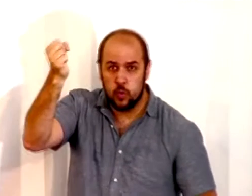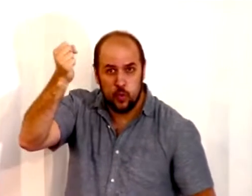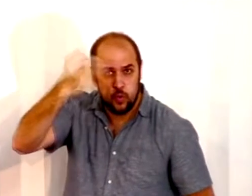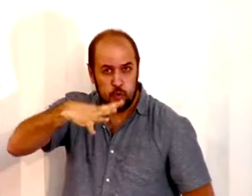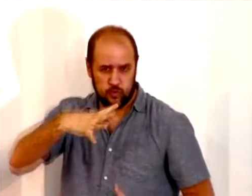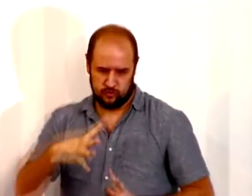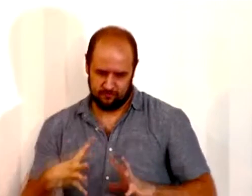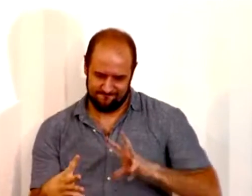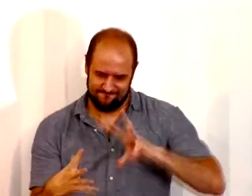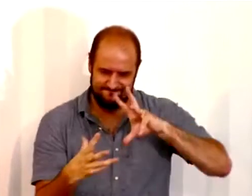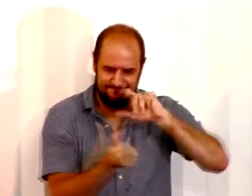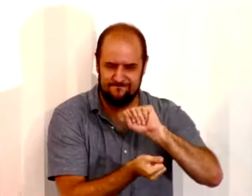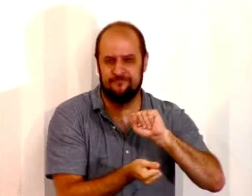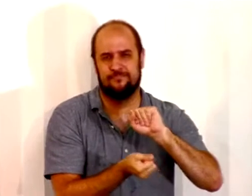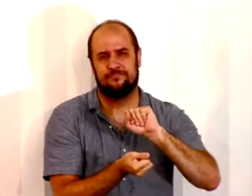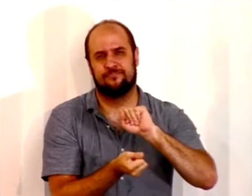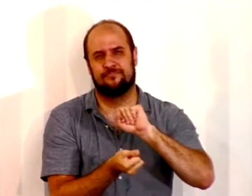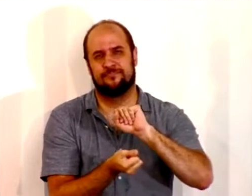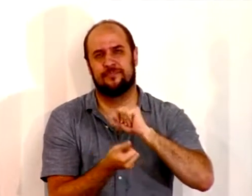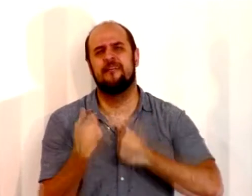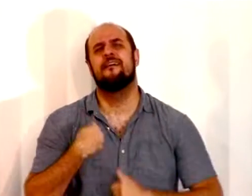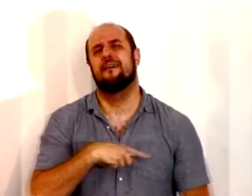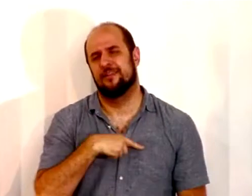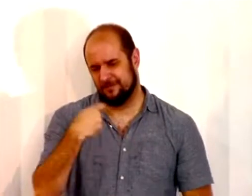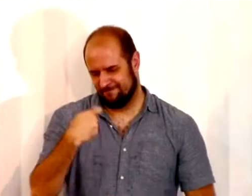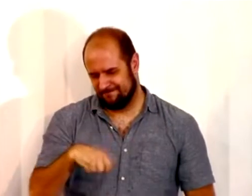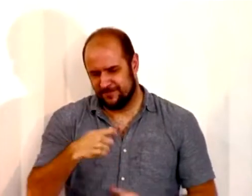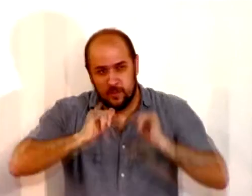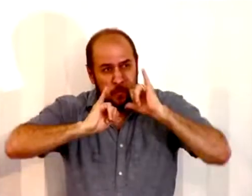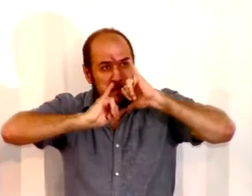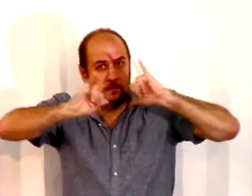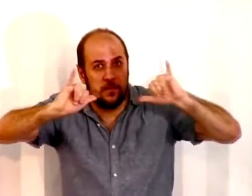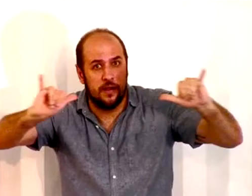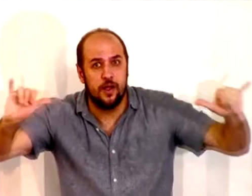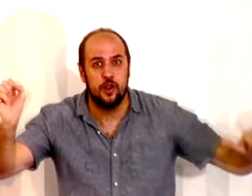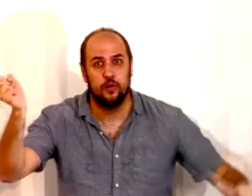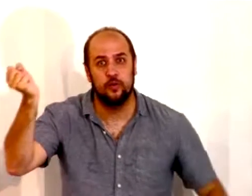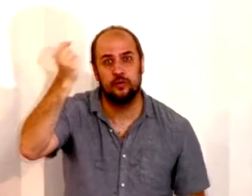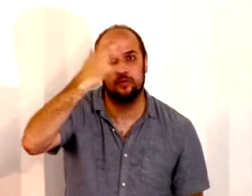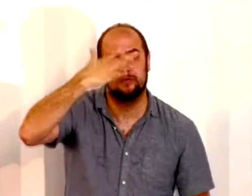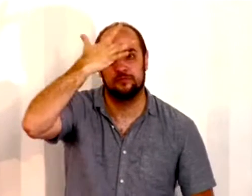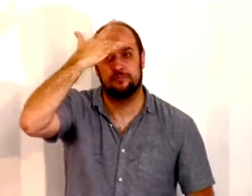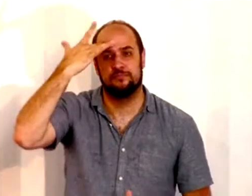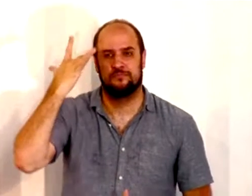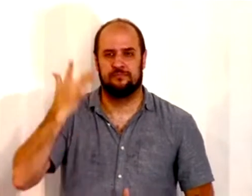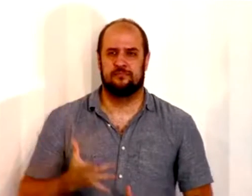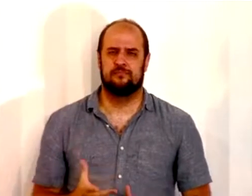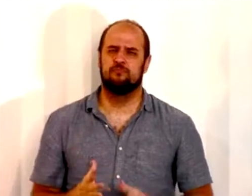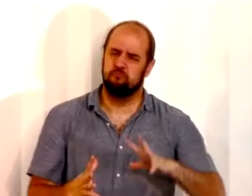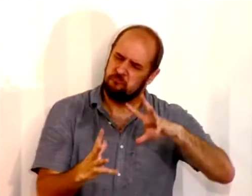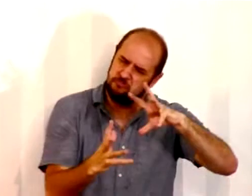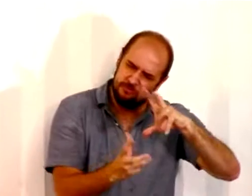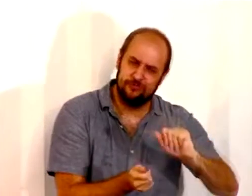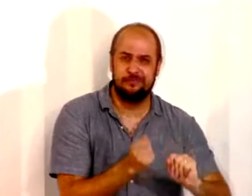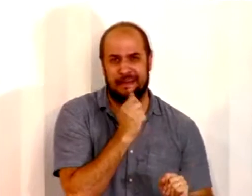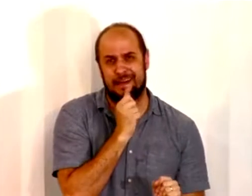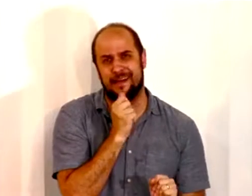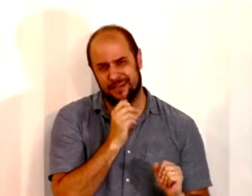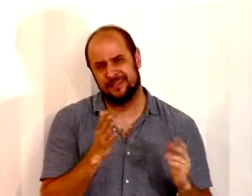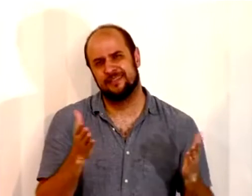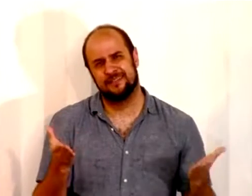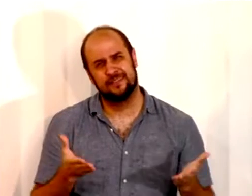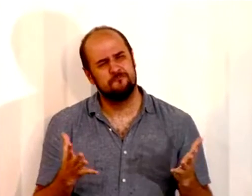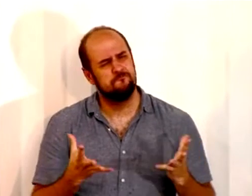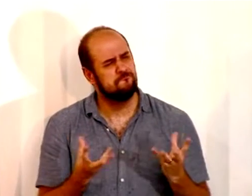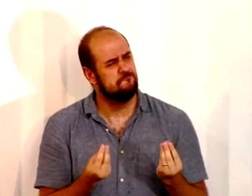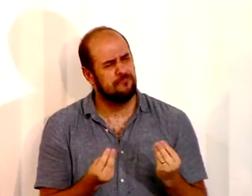região das trevas. E como nós precisamos levar essa luz até o mundo que está em trevas? O mundo ainda, infelizmente, em muitos lugares, em